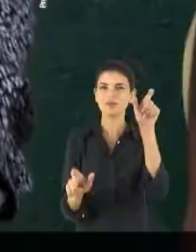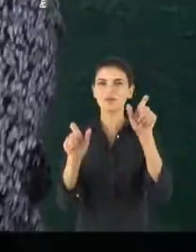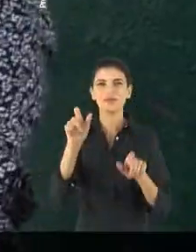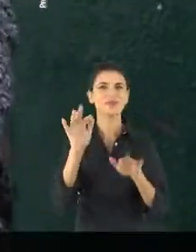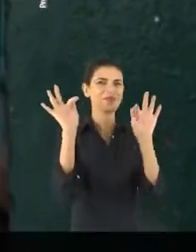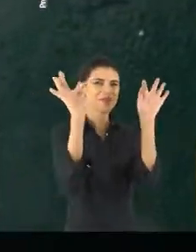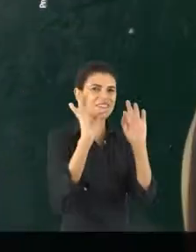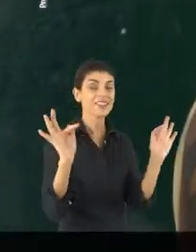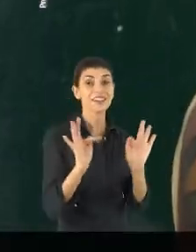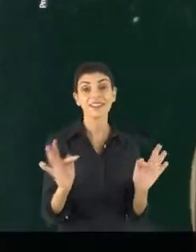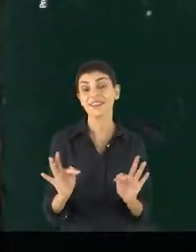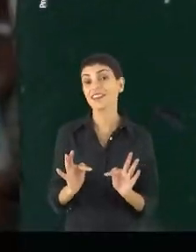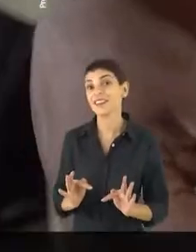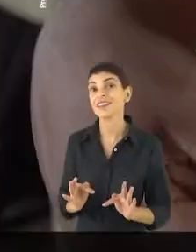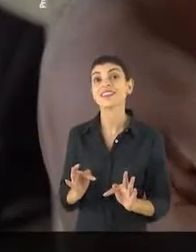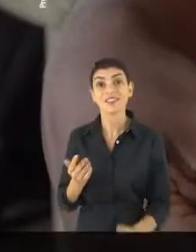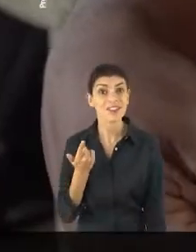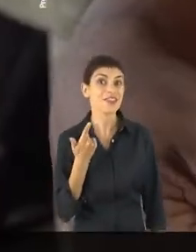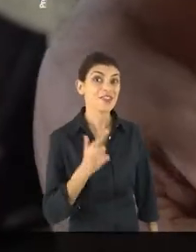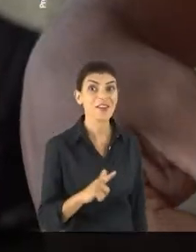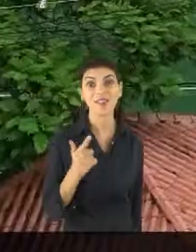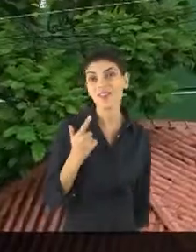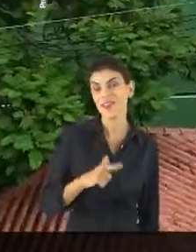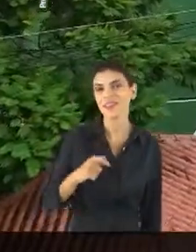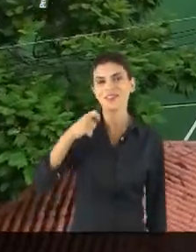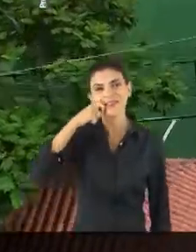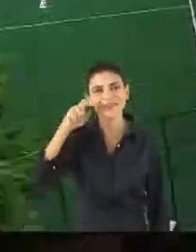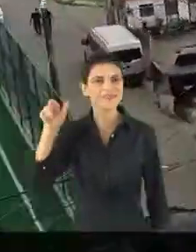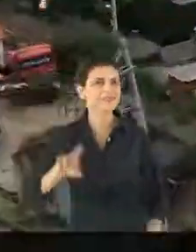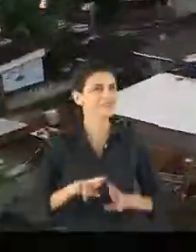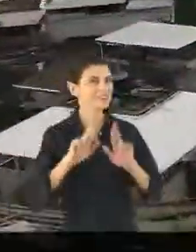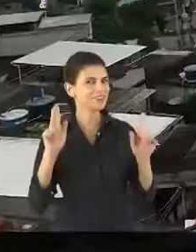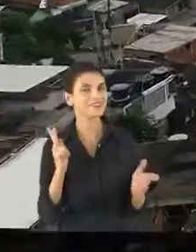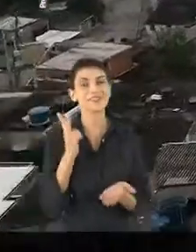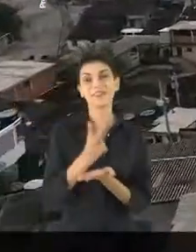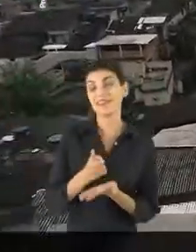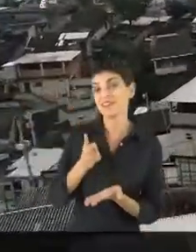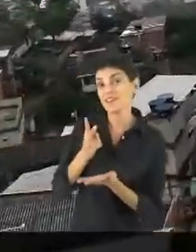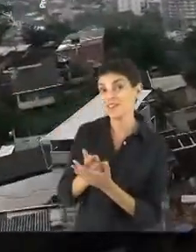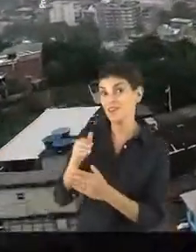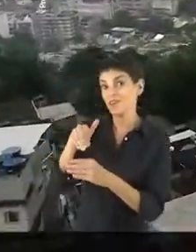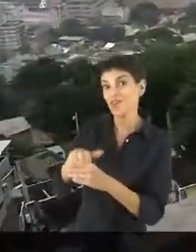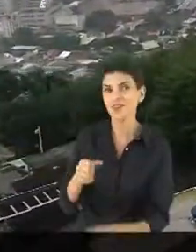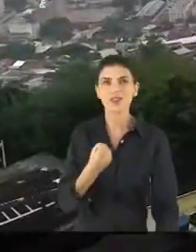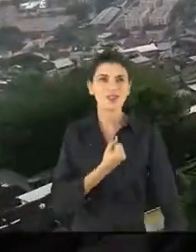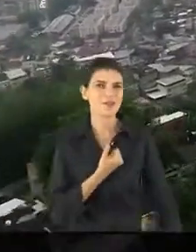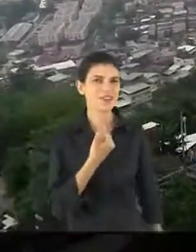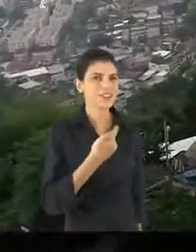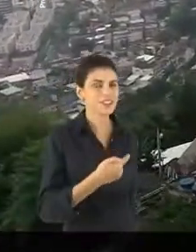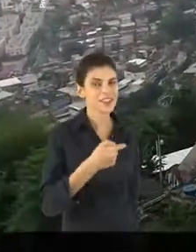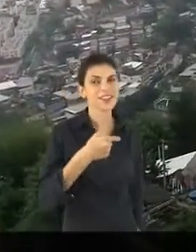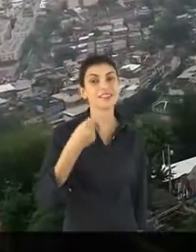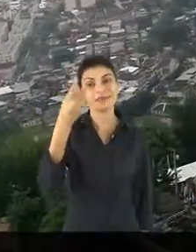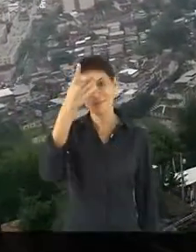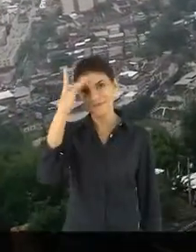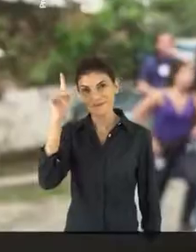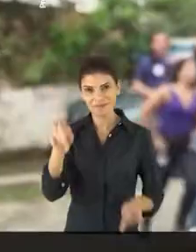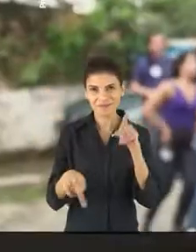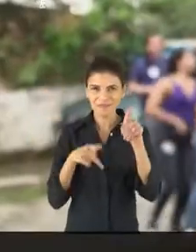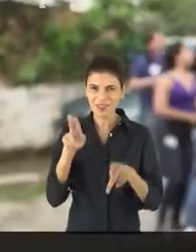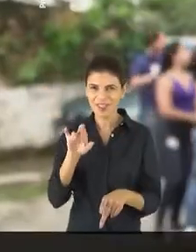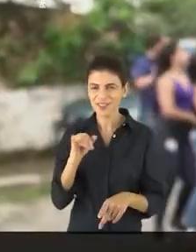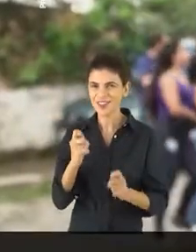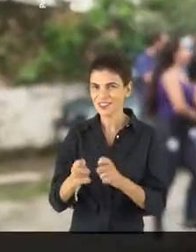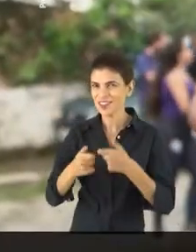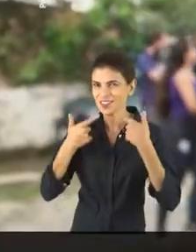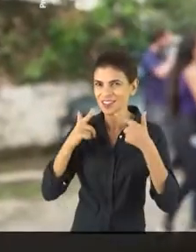Rio matar o sonho. De novo, de novo. Luiz Guimarães é diferente disso tudo que tá aí. Pode botar o 107. O Rio matar.